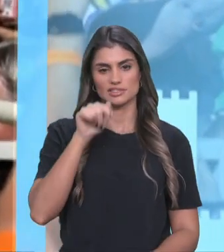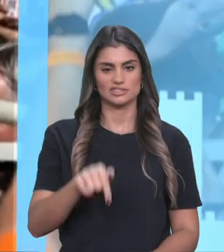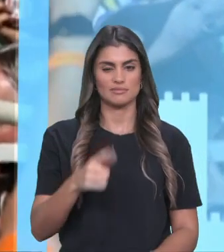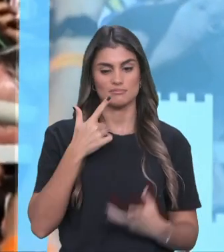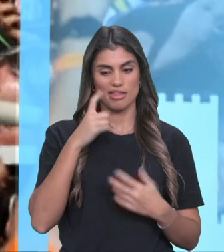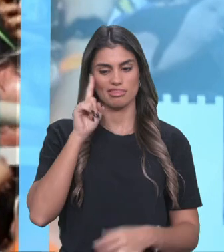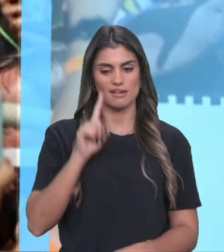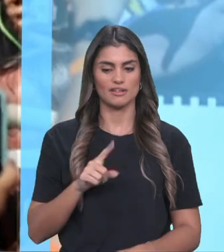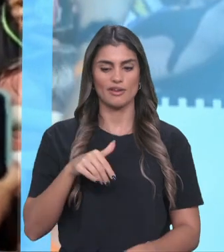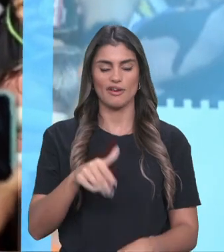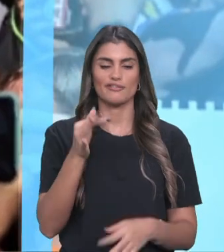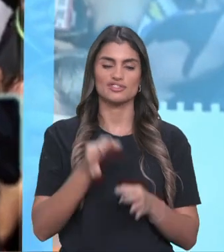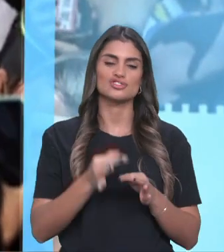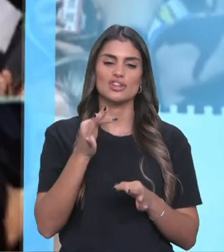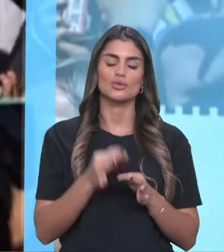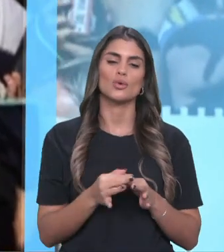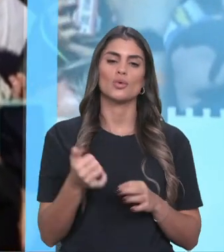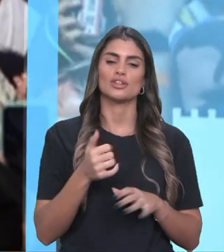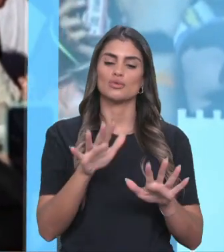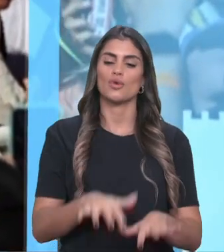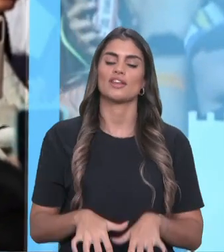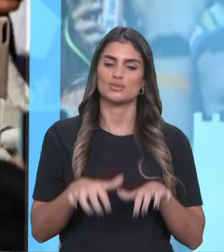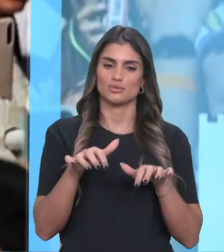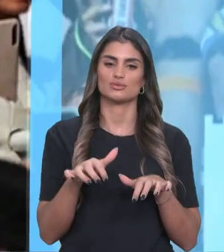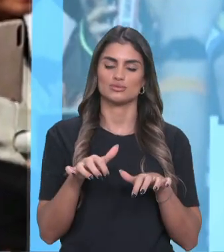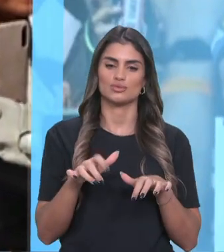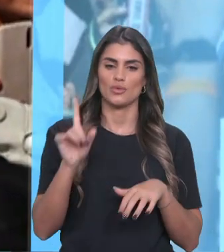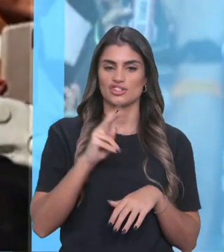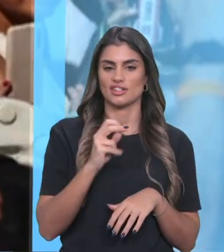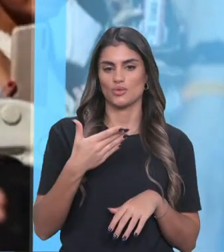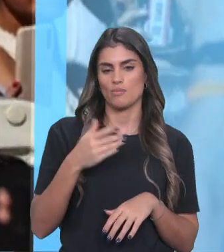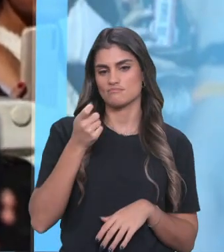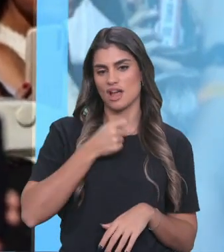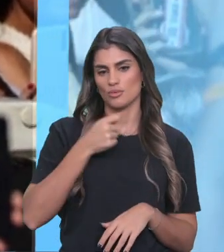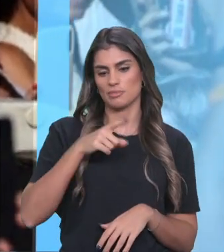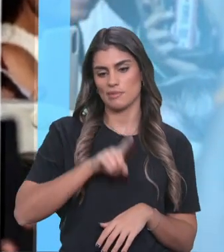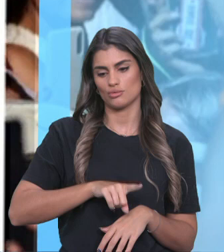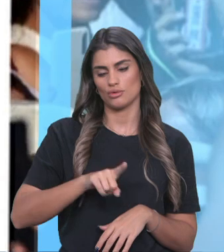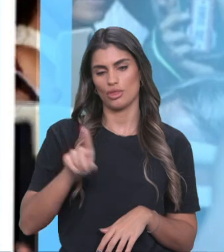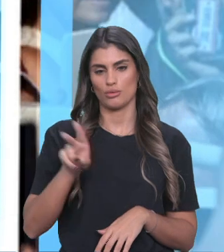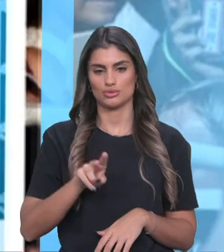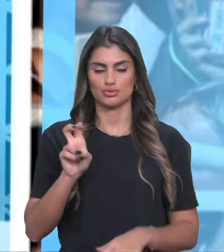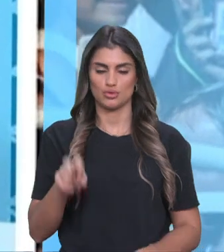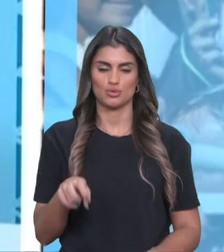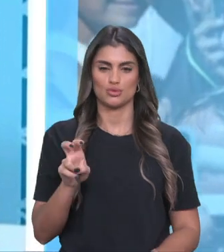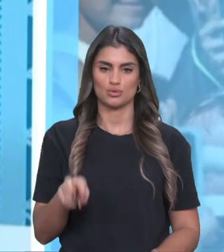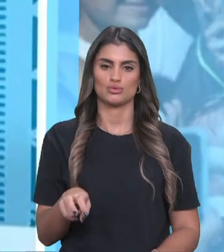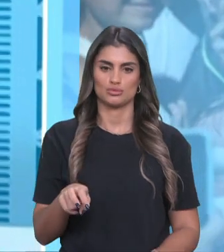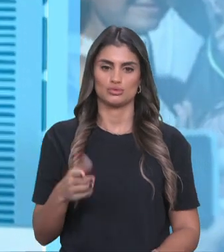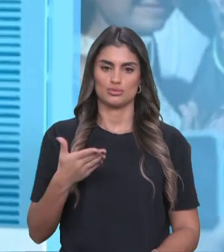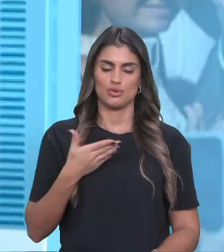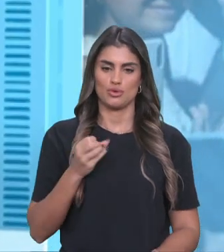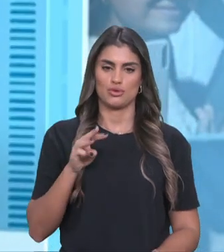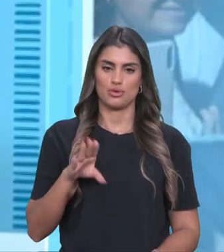onde vai ser celebrado o 5º Congresso. Será nos dias 31 de maio, 1 e 2 de junho. Dom José Cordeiro,